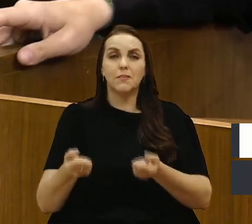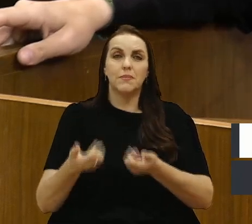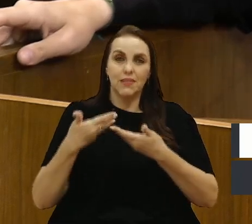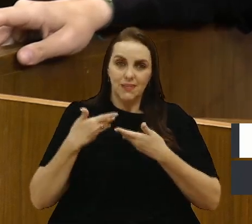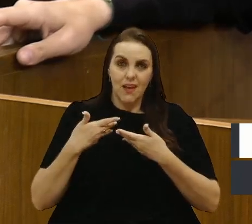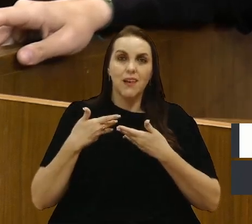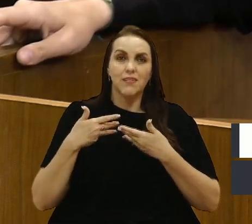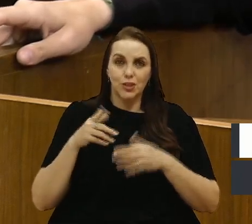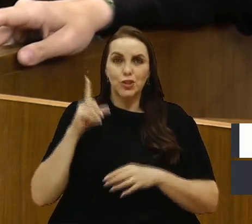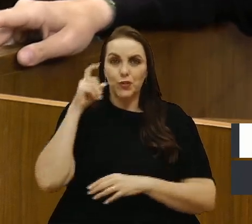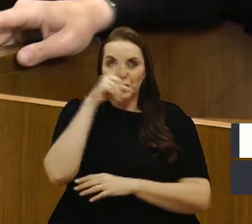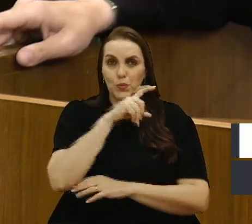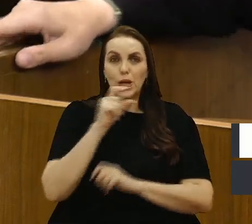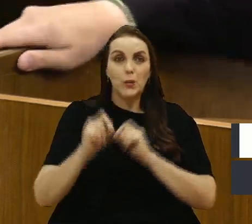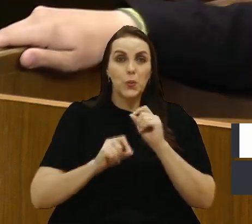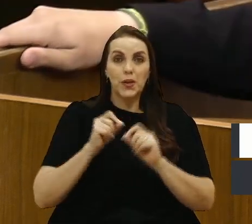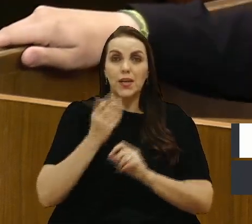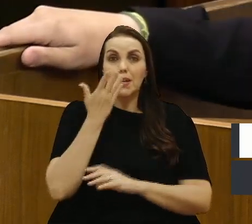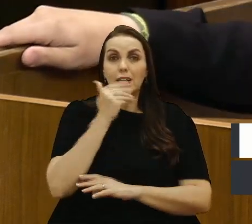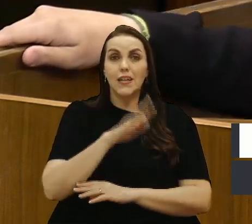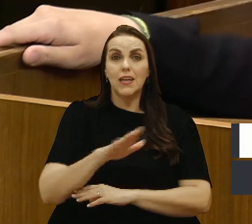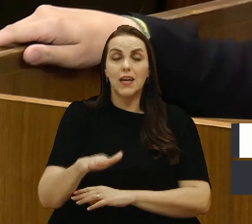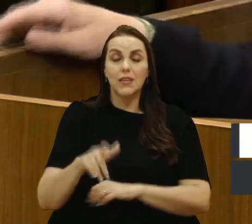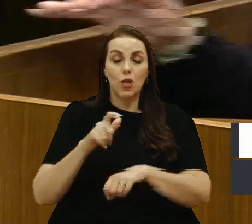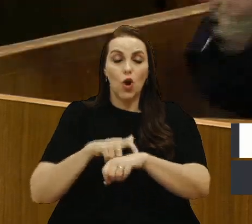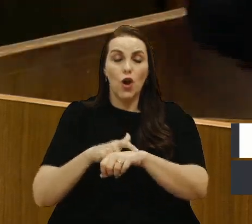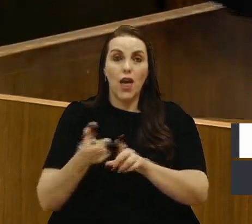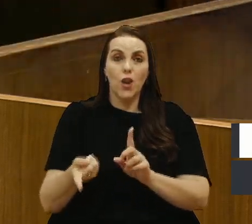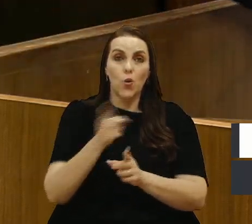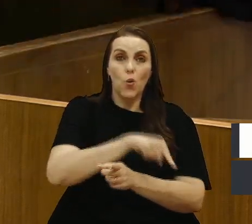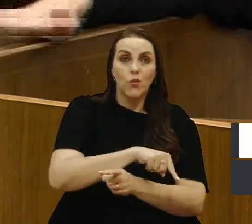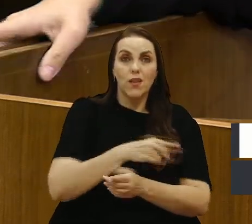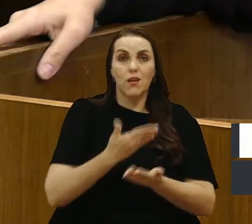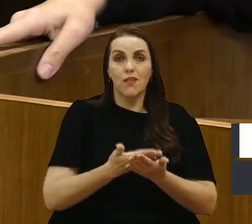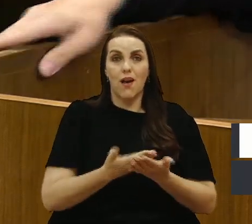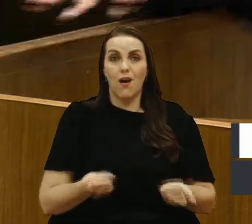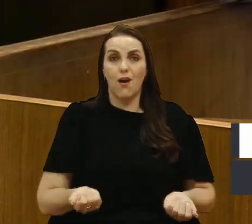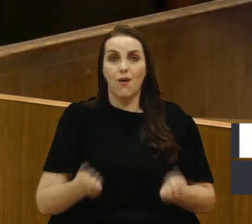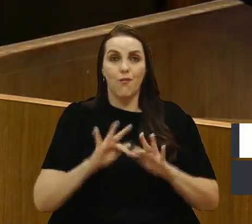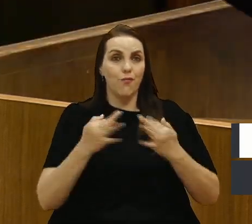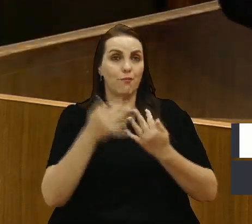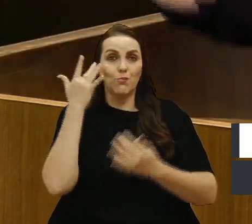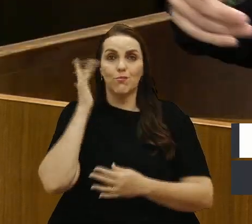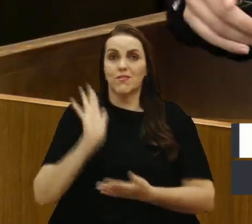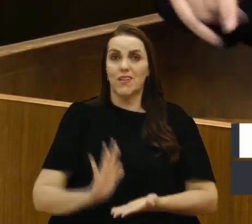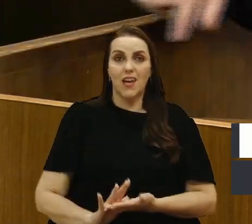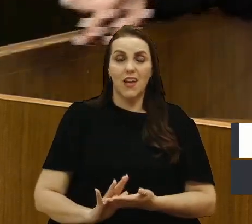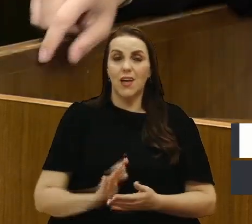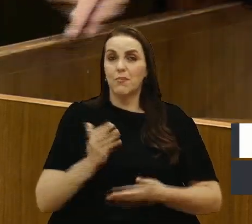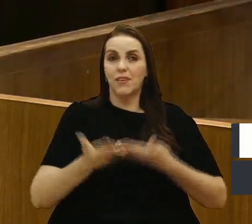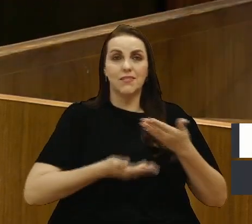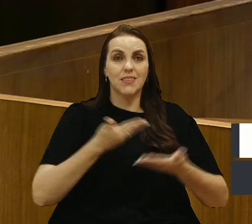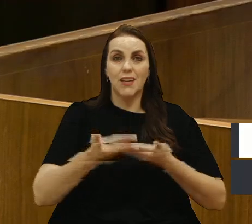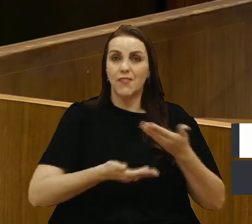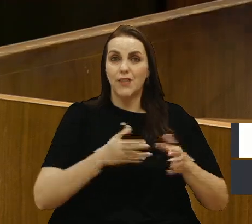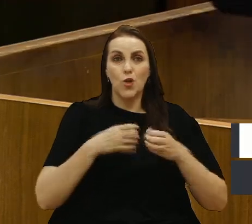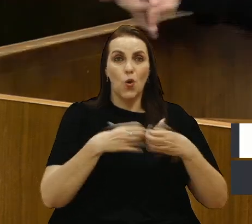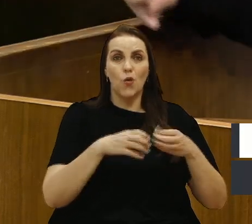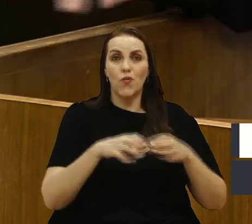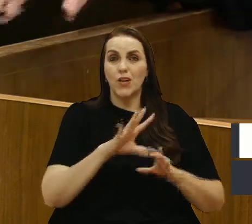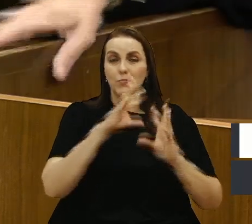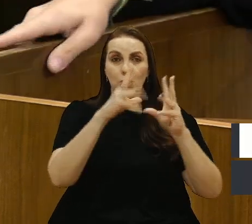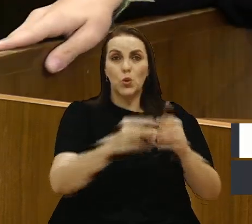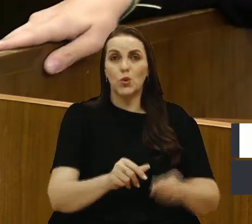a situação do que fazer com as crianças no contraturno. As famílias não sabem o que fazer, não tem serviço de convivência para todo mundo, não